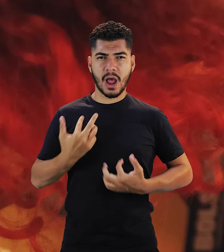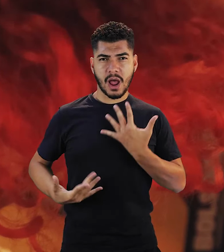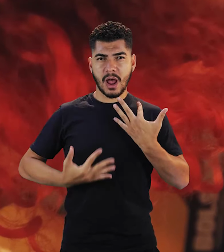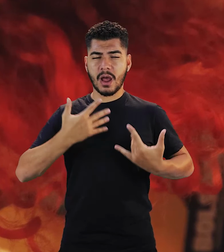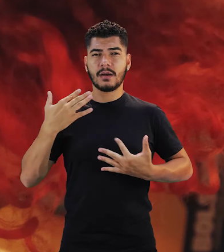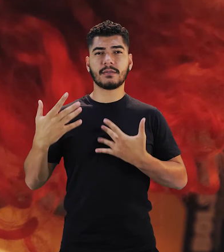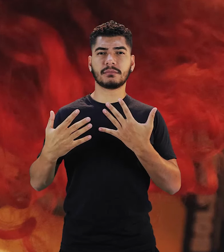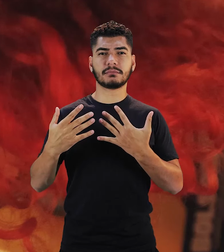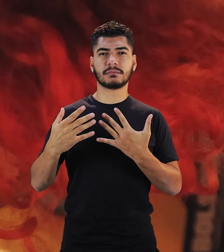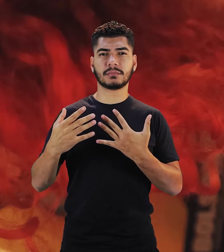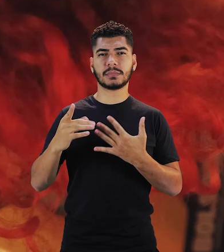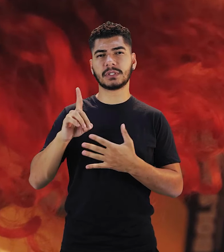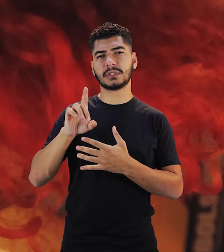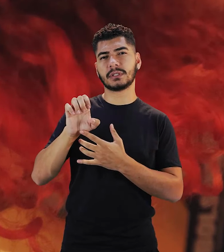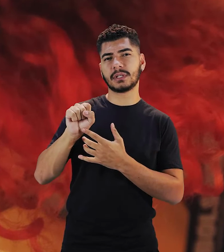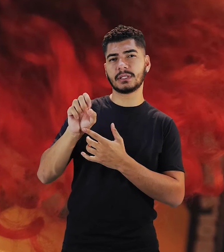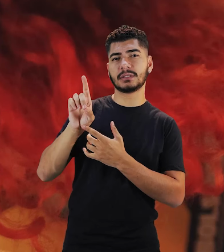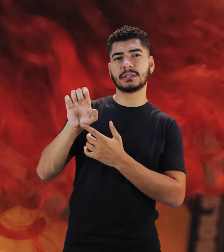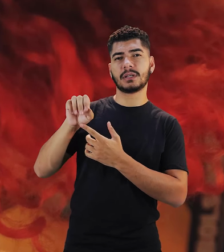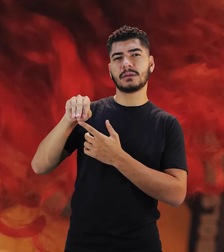Desdêmona. Morta.